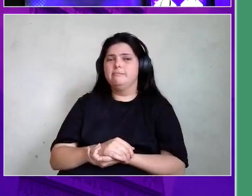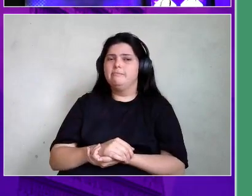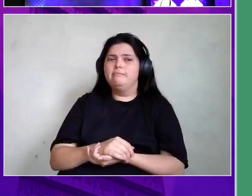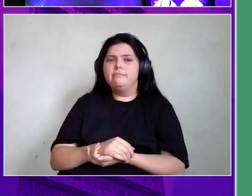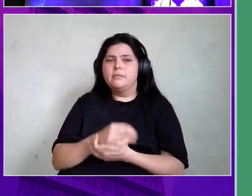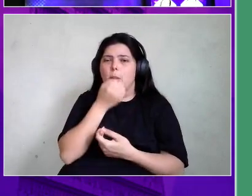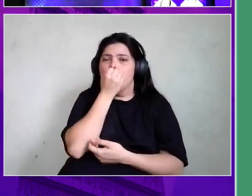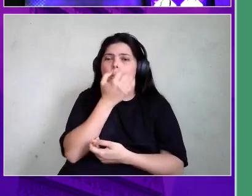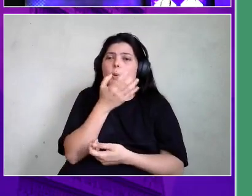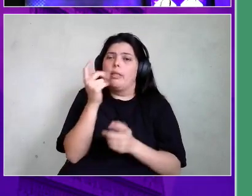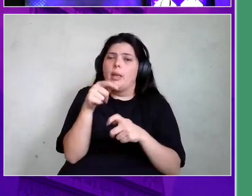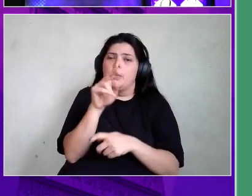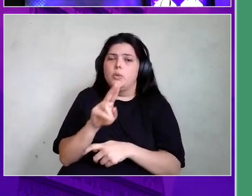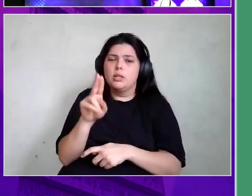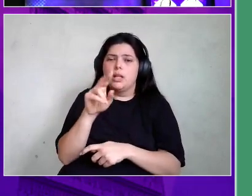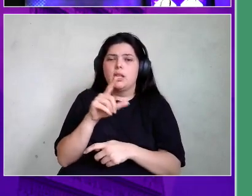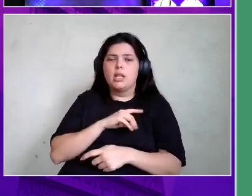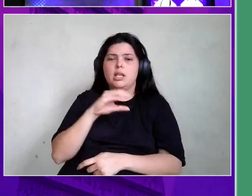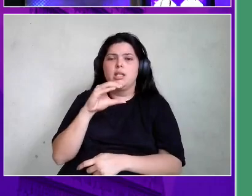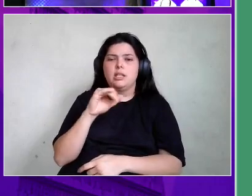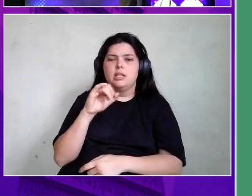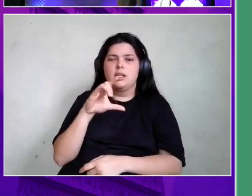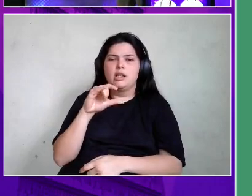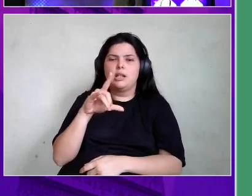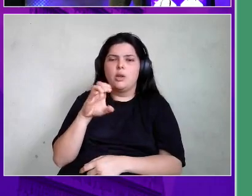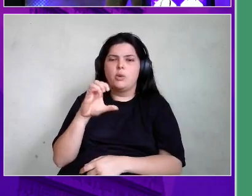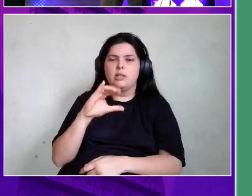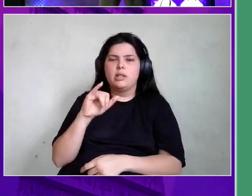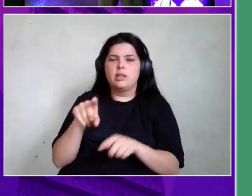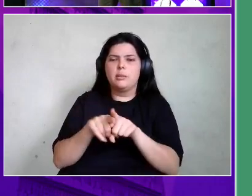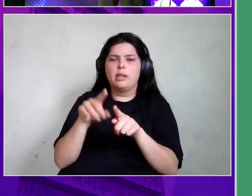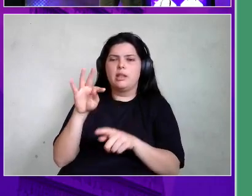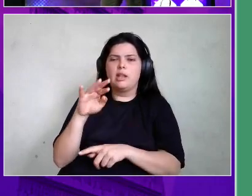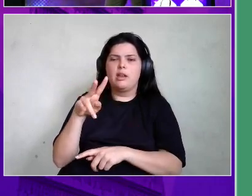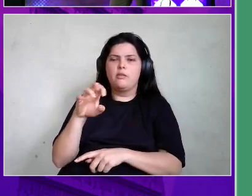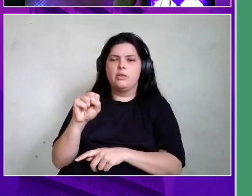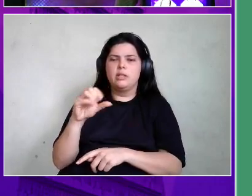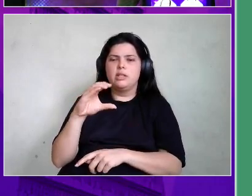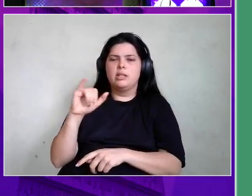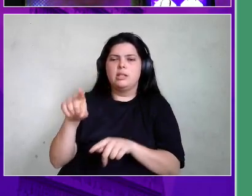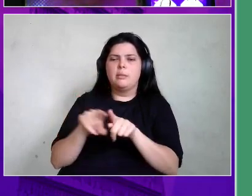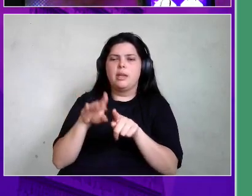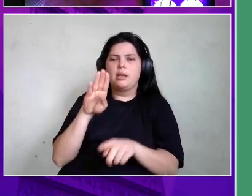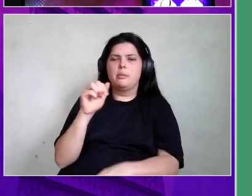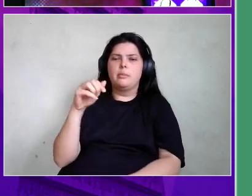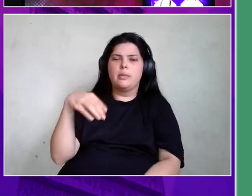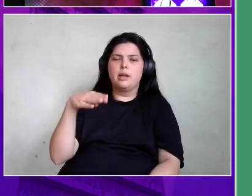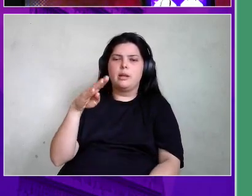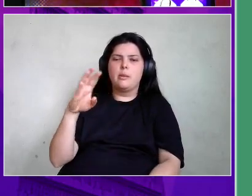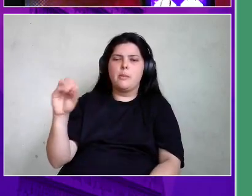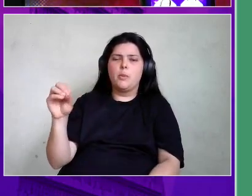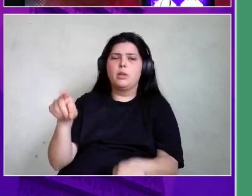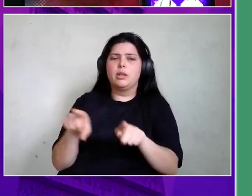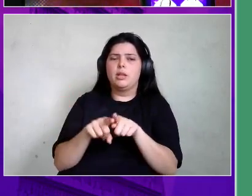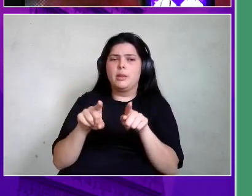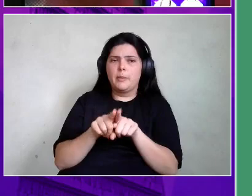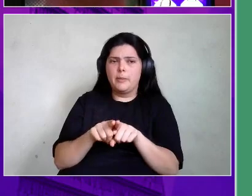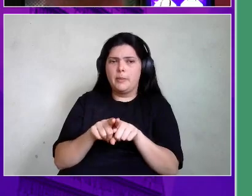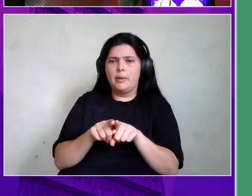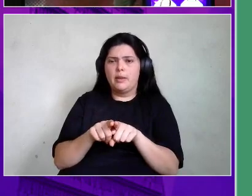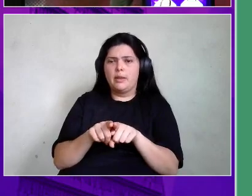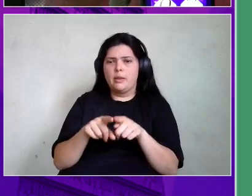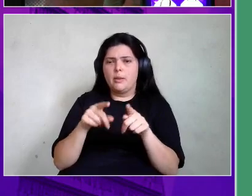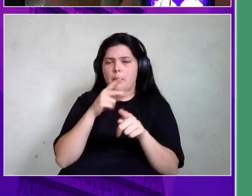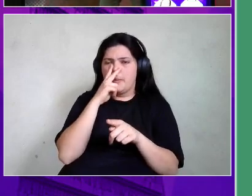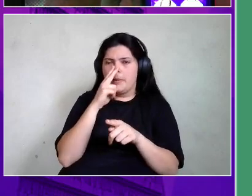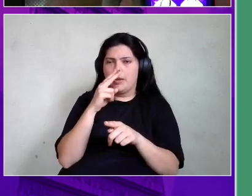válido. A gente tem CircleCI, a gente tem Travis CI, a gente tem aqui o Bamboo, que também é da Atlassian, que é do mesmo do Bitbucket Pipelines,